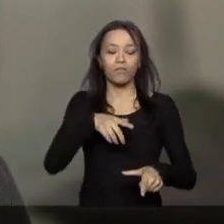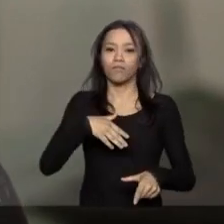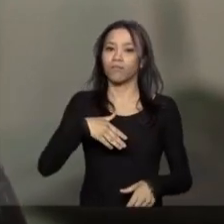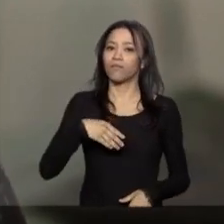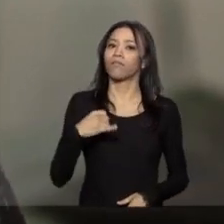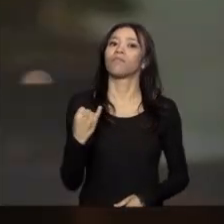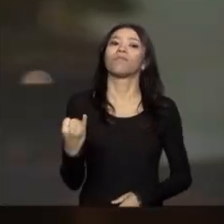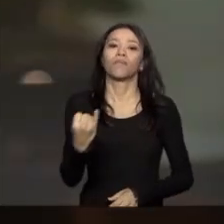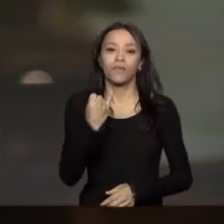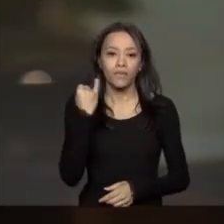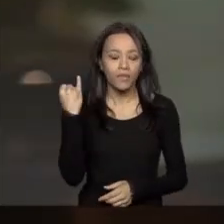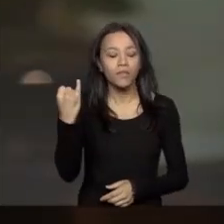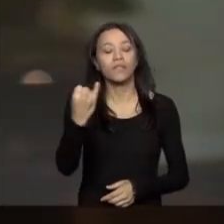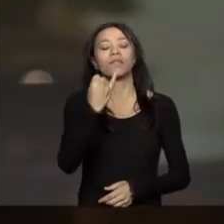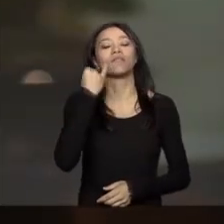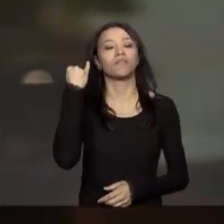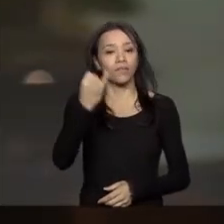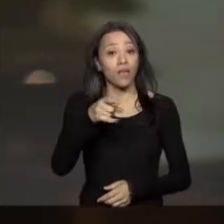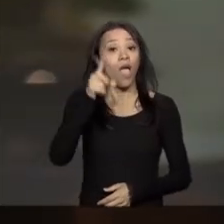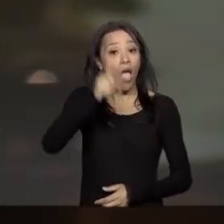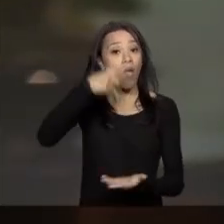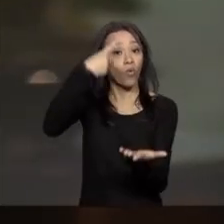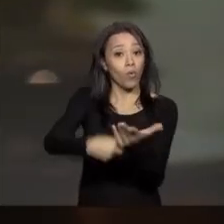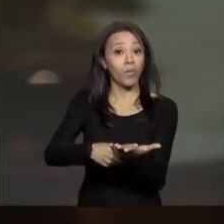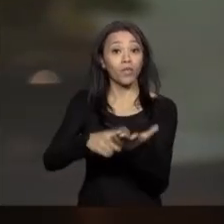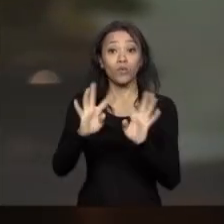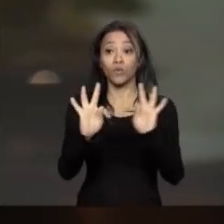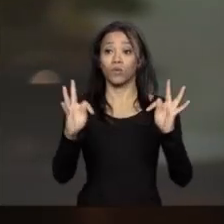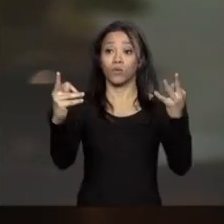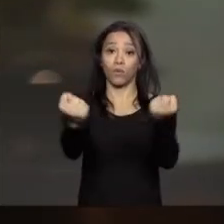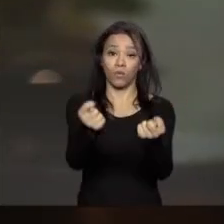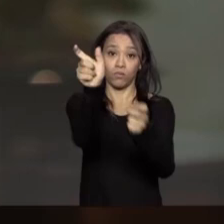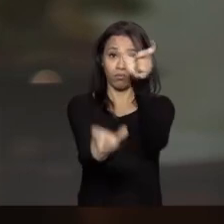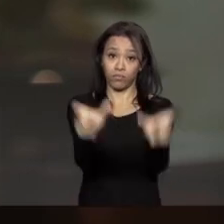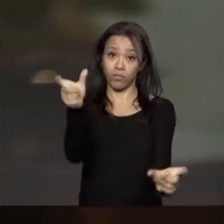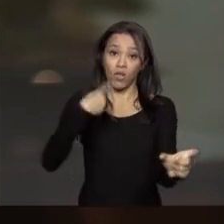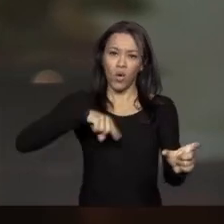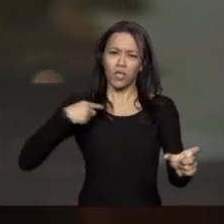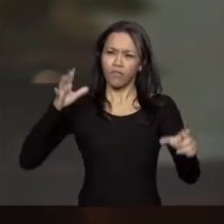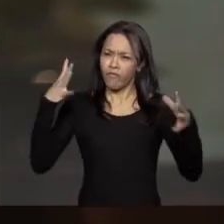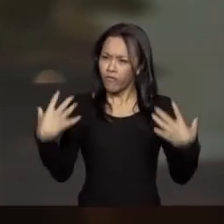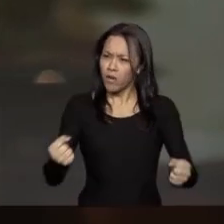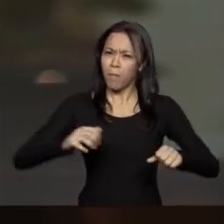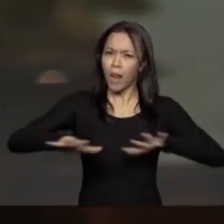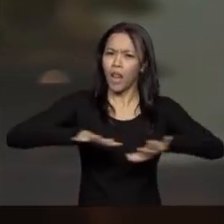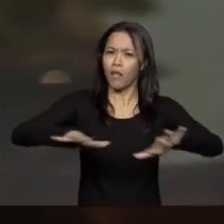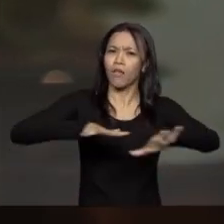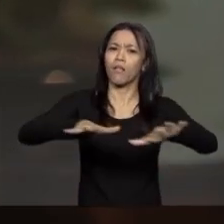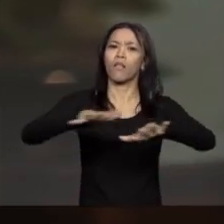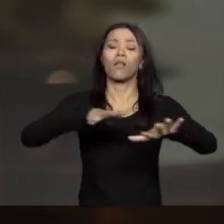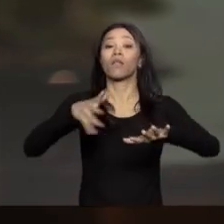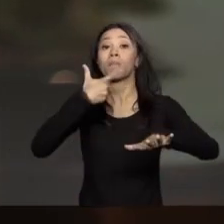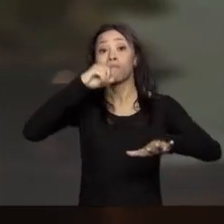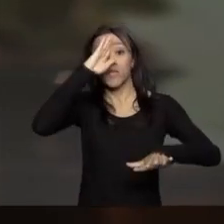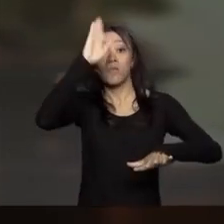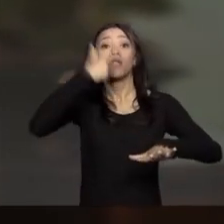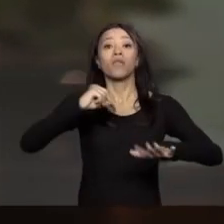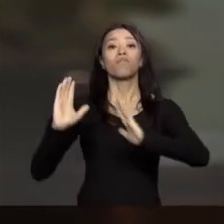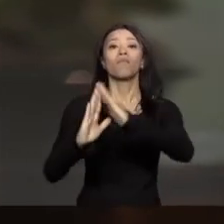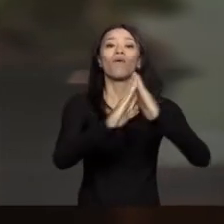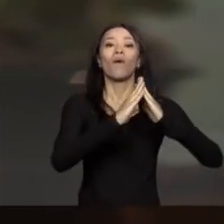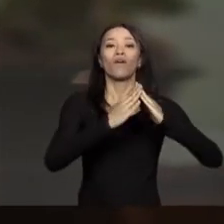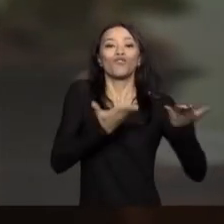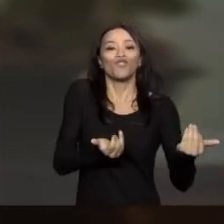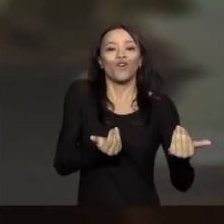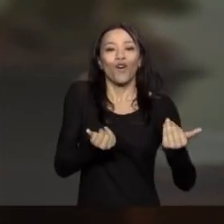mais importância cabe a todos nós mobilizarmos especialmente a juventude